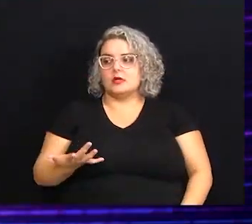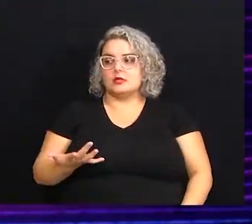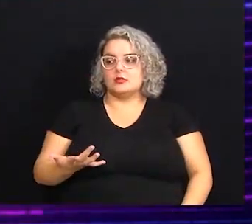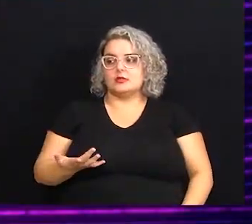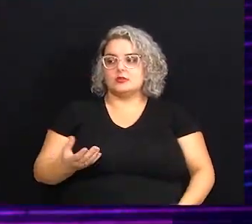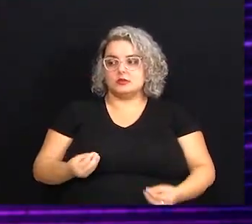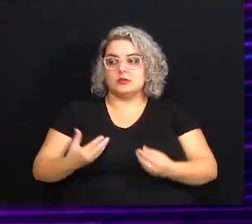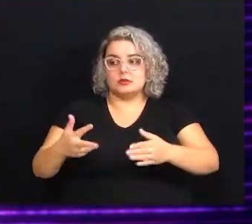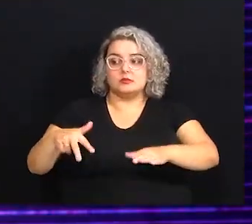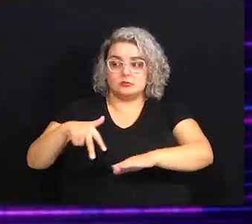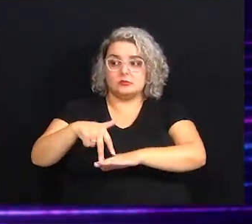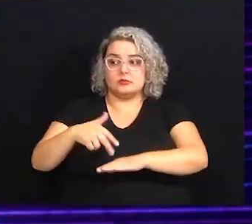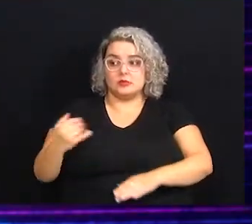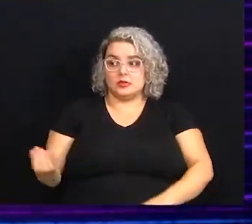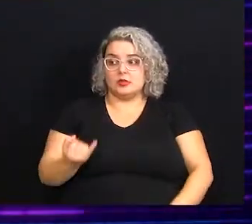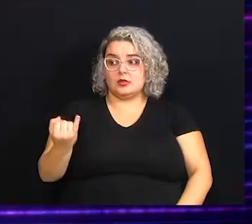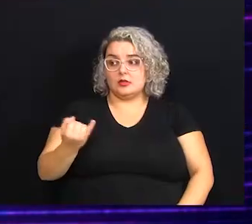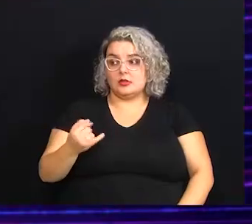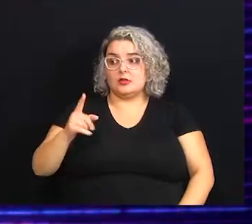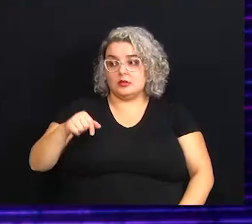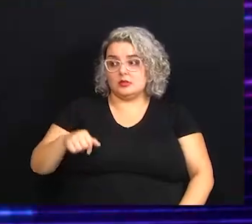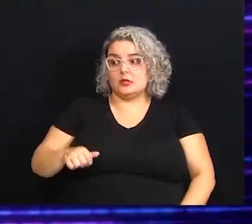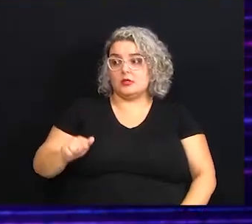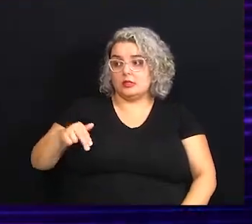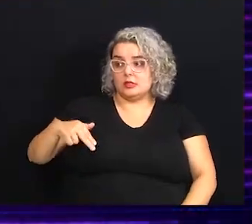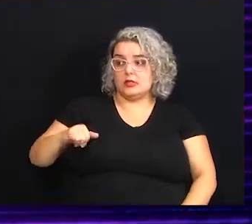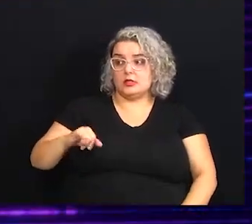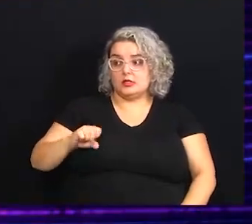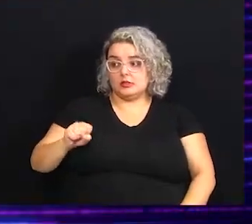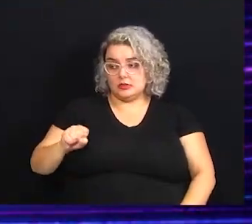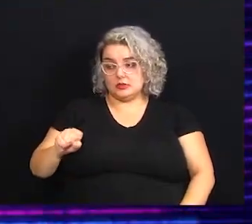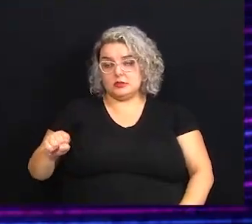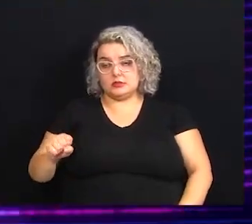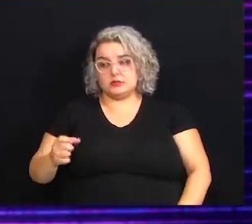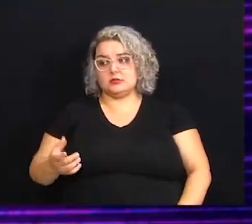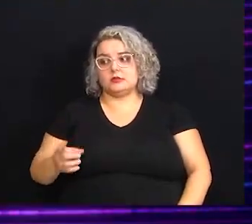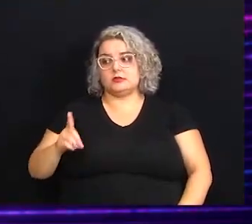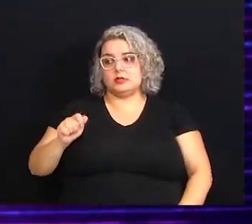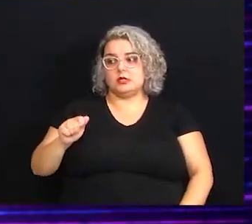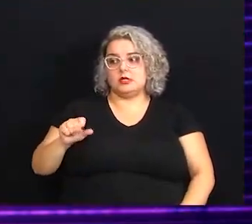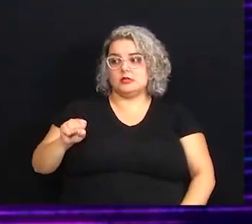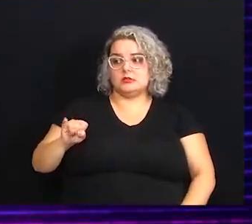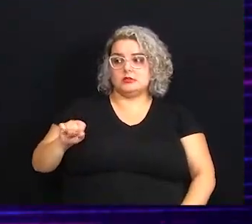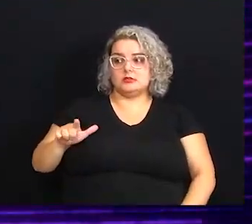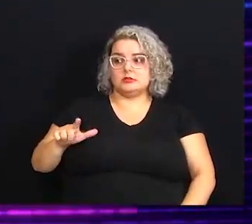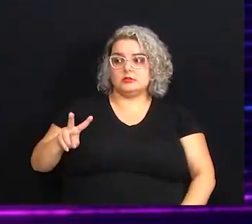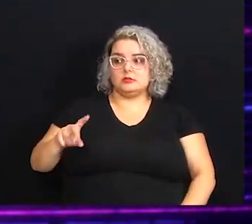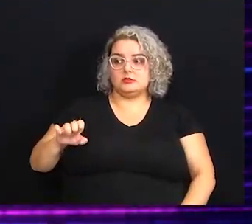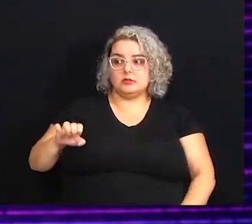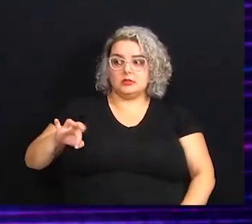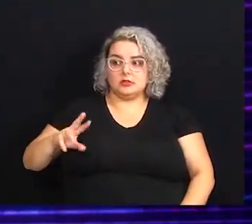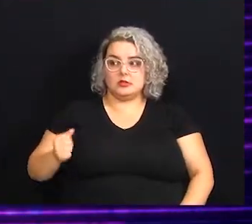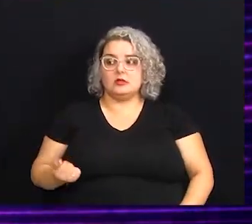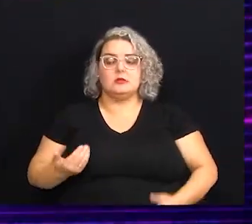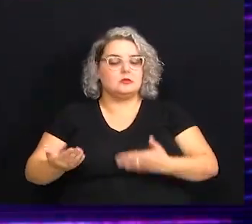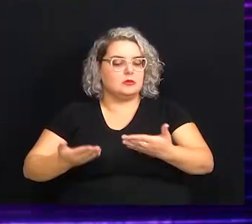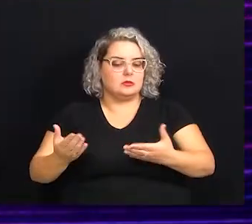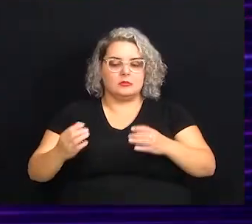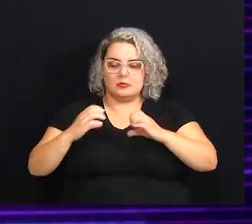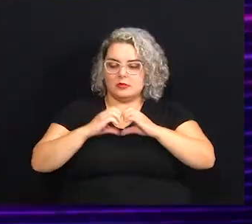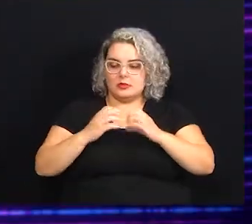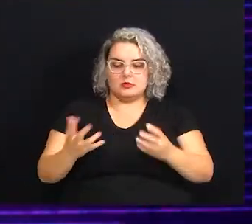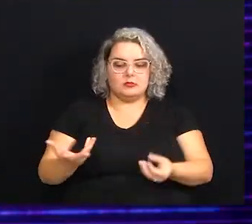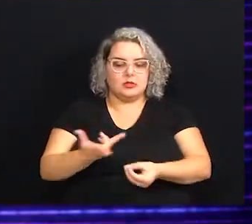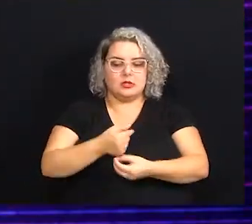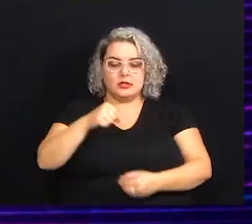acho que tendo trazido uma personagem tão importante no meu livro, que é a Anísia da Silveira, que ela é uma expoente do tratamento pelo amor, do